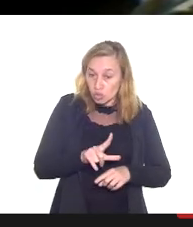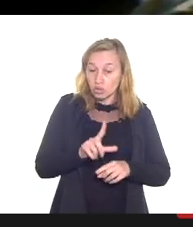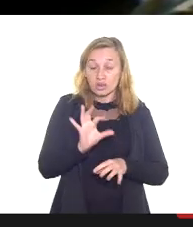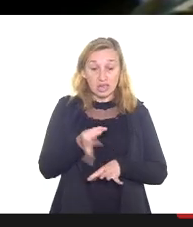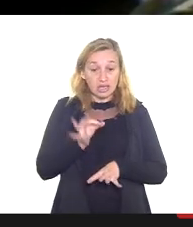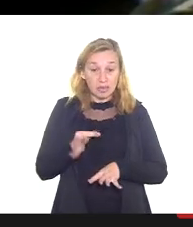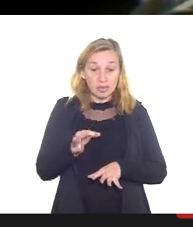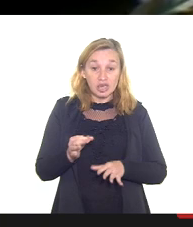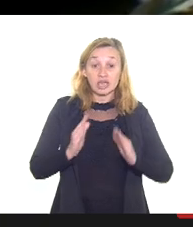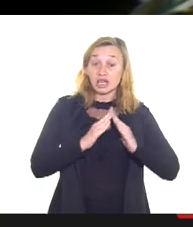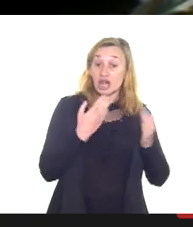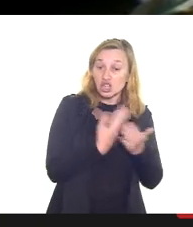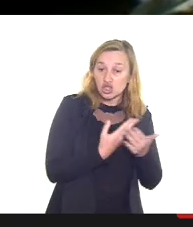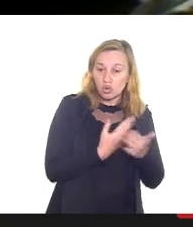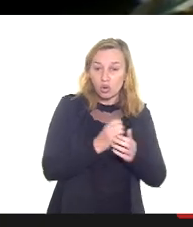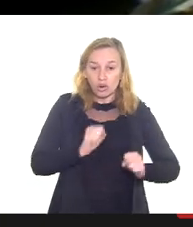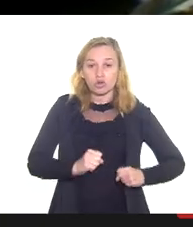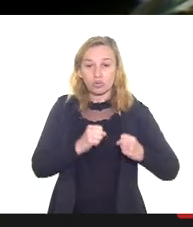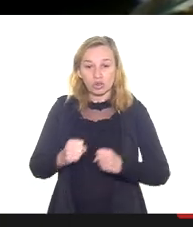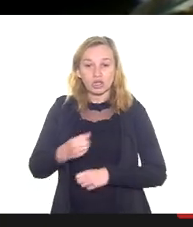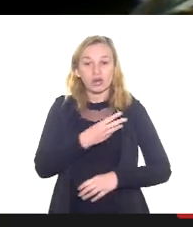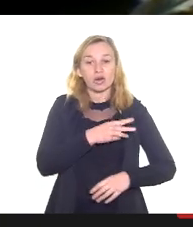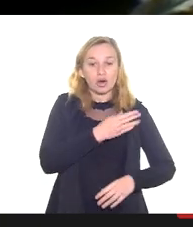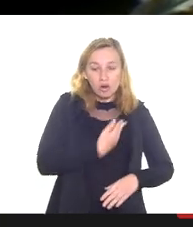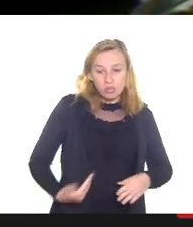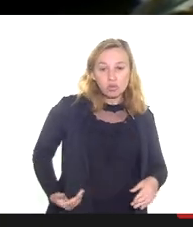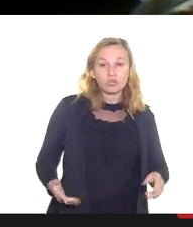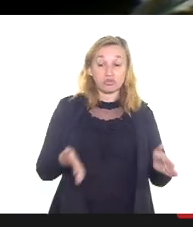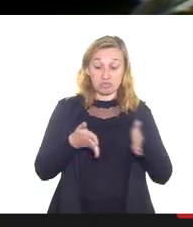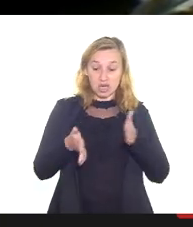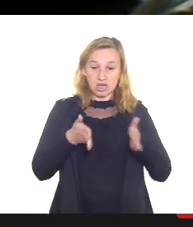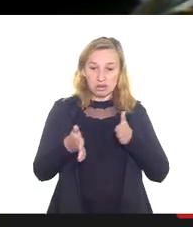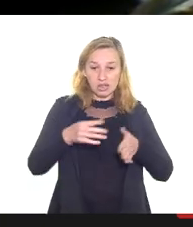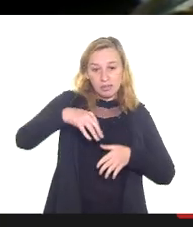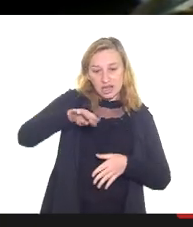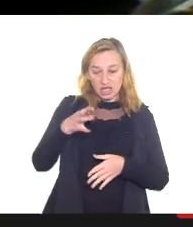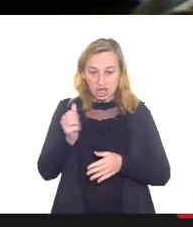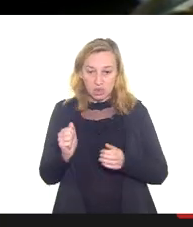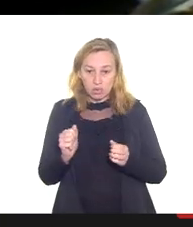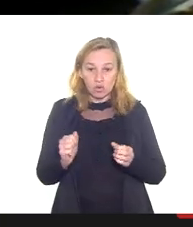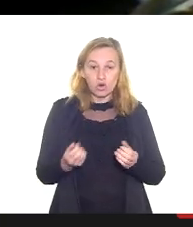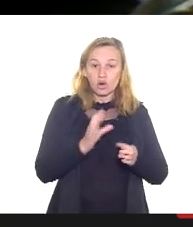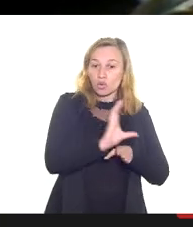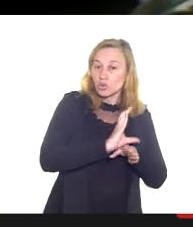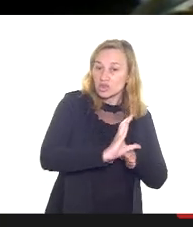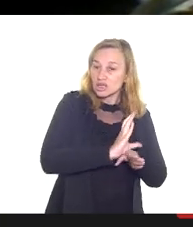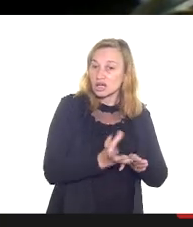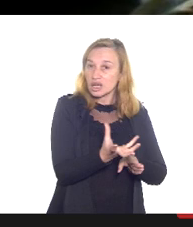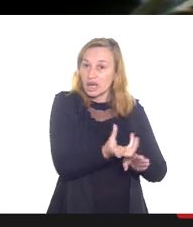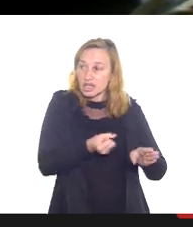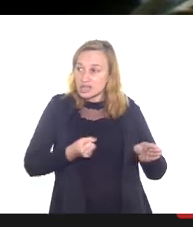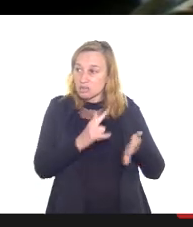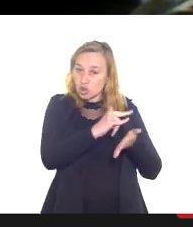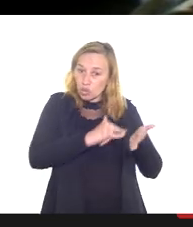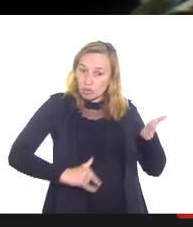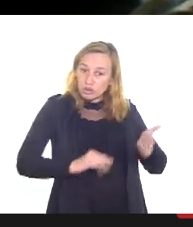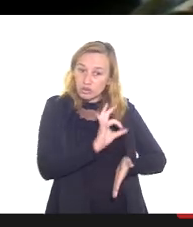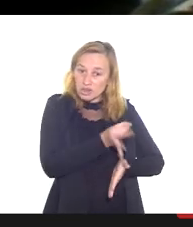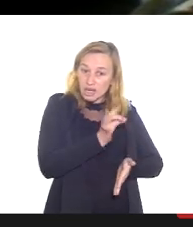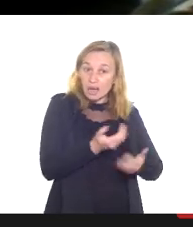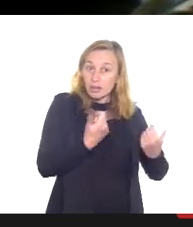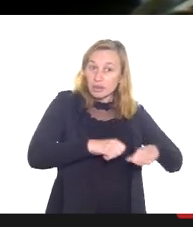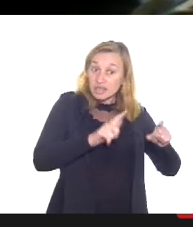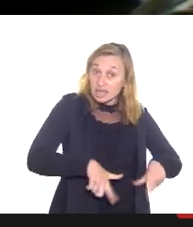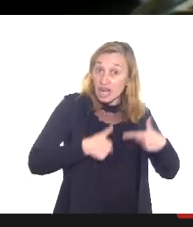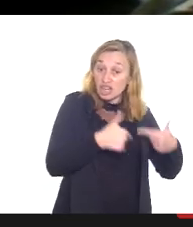público também, tem prazo de matrícula. Então, o Conselho, logo que receba o documento definitivo, vai ter que agir